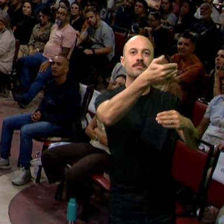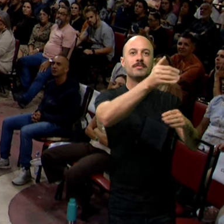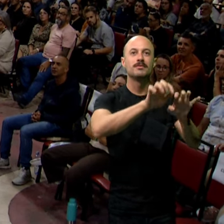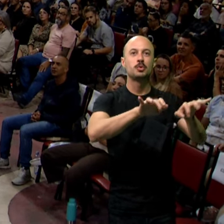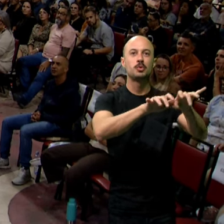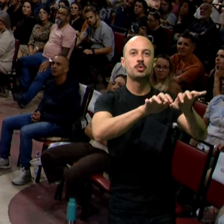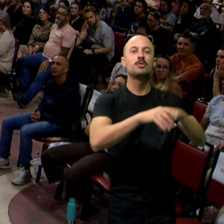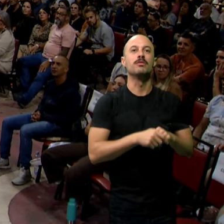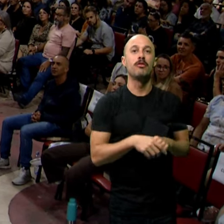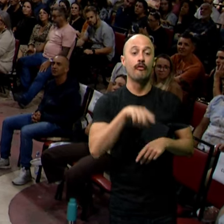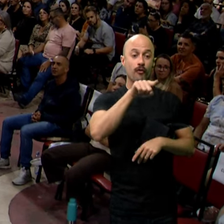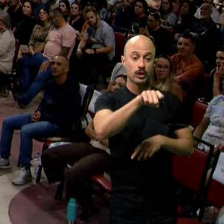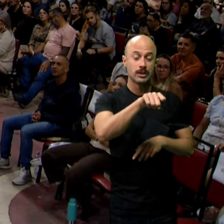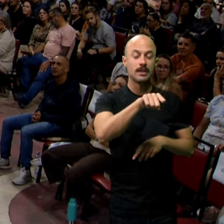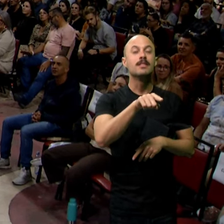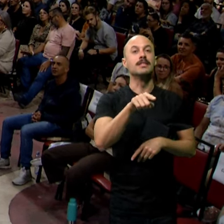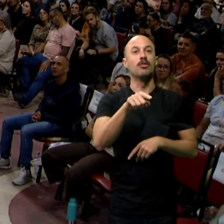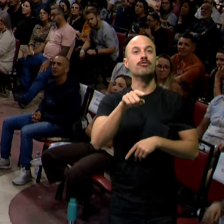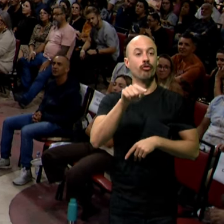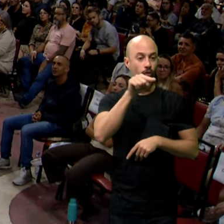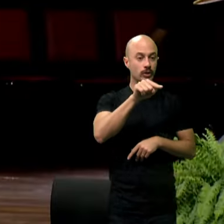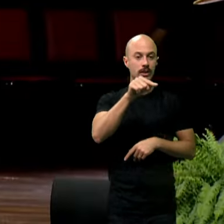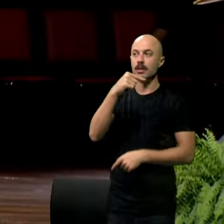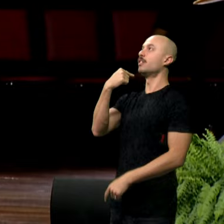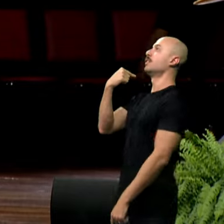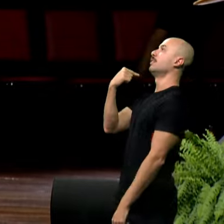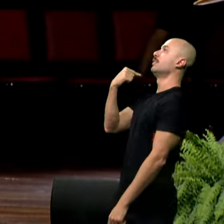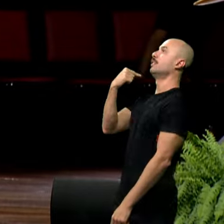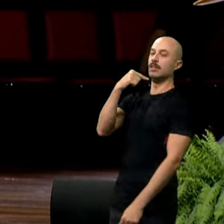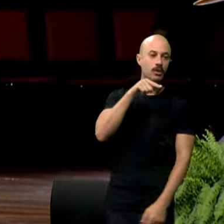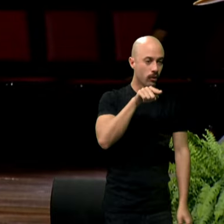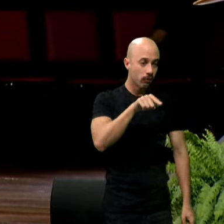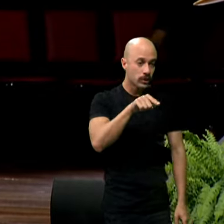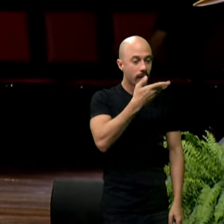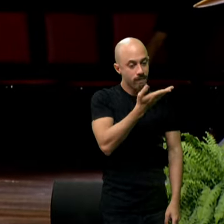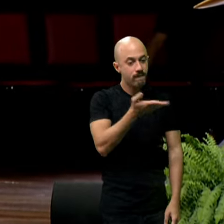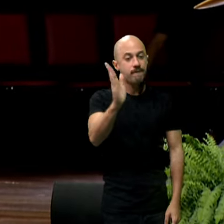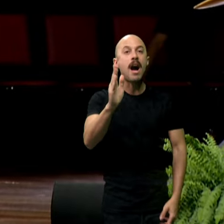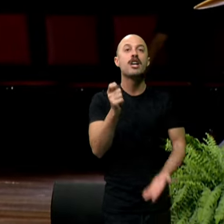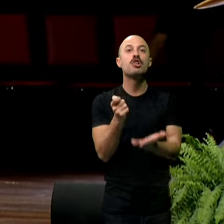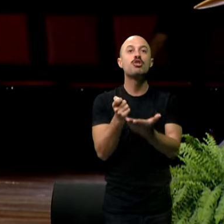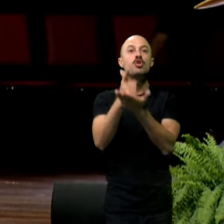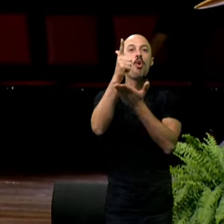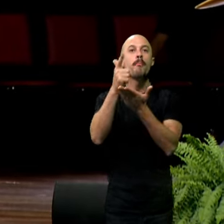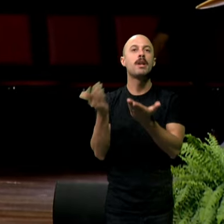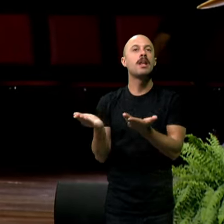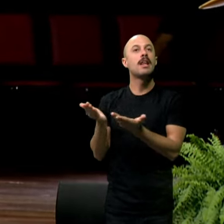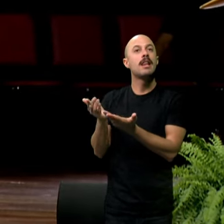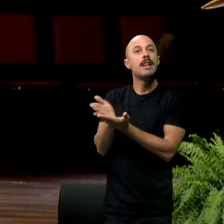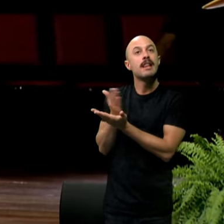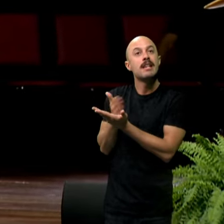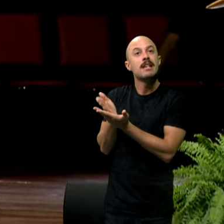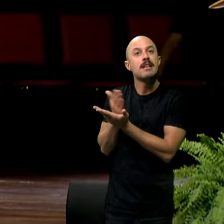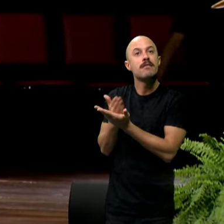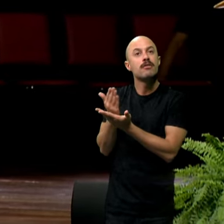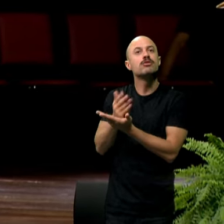Vai e compre. Me deu as diretivas específicas. Compre livros e